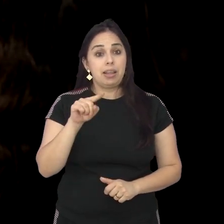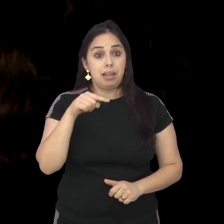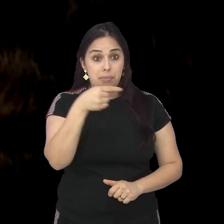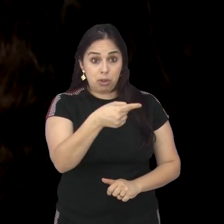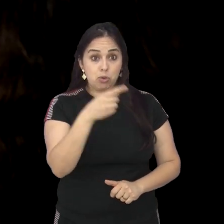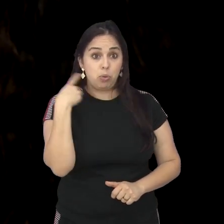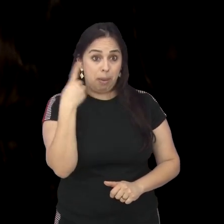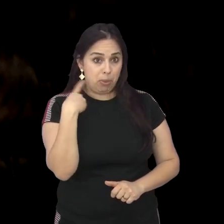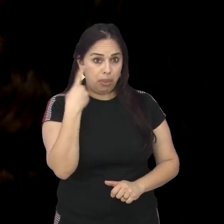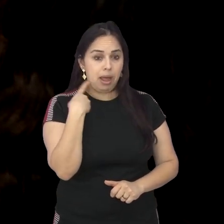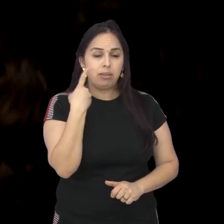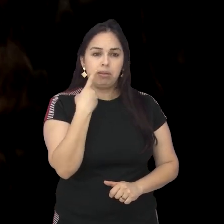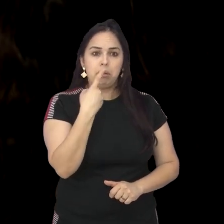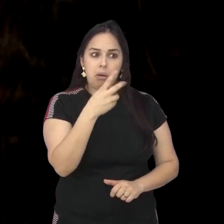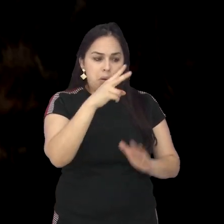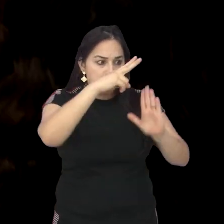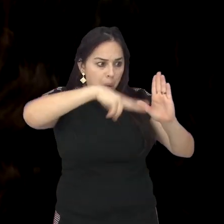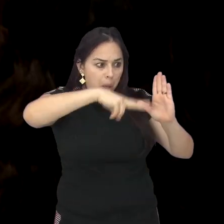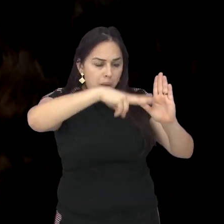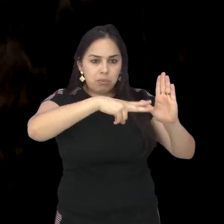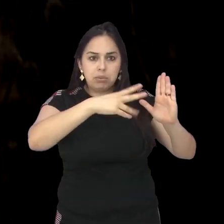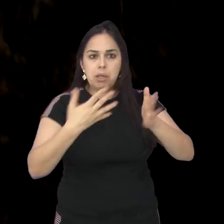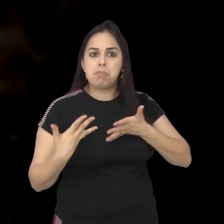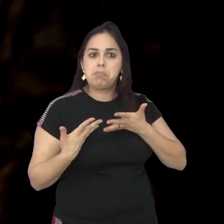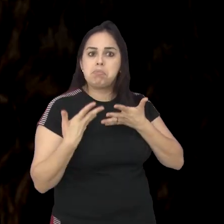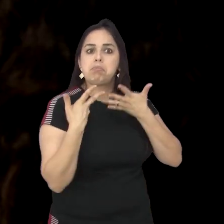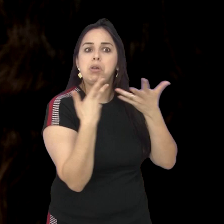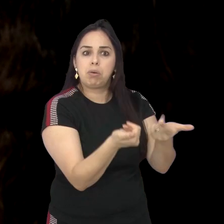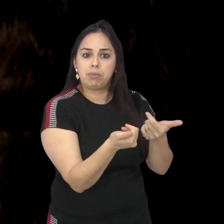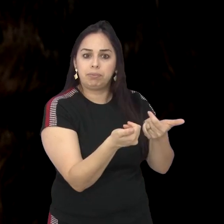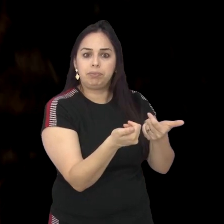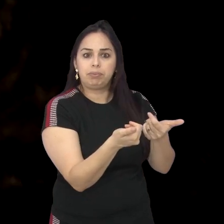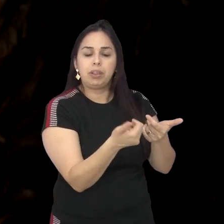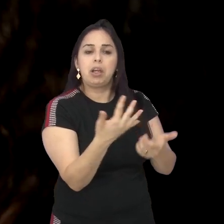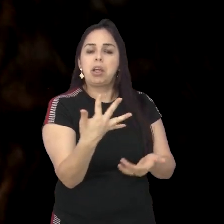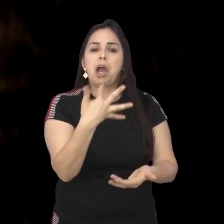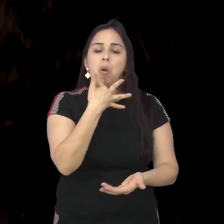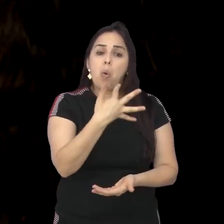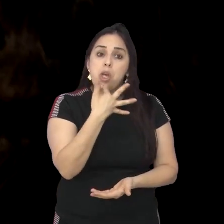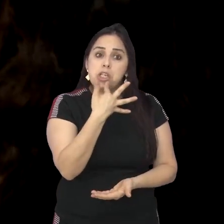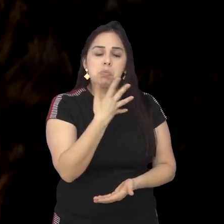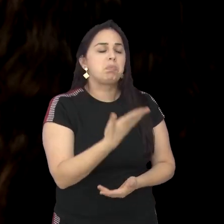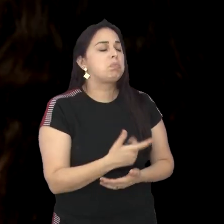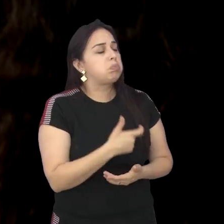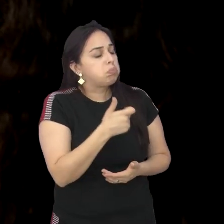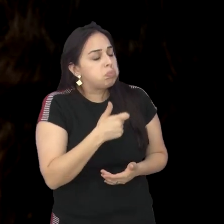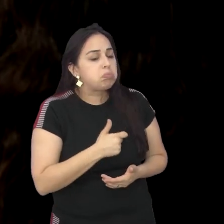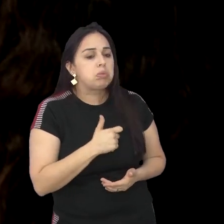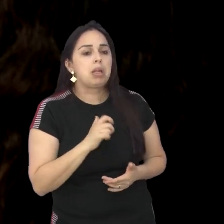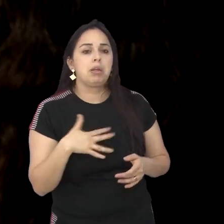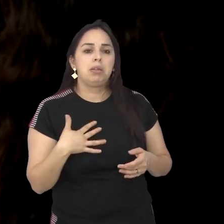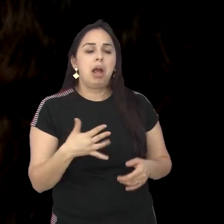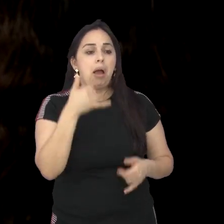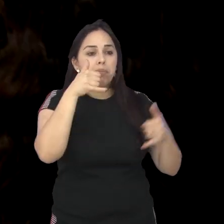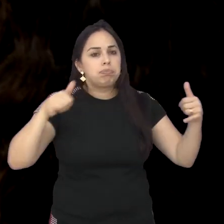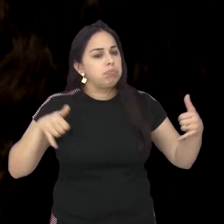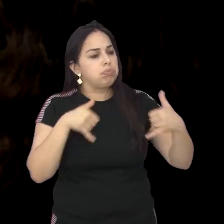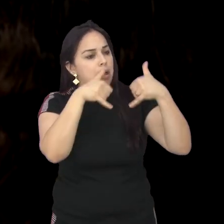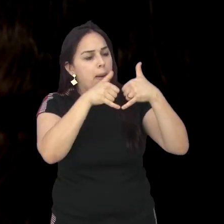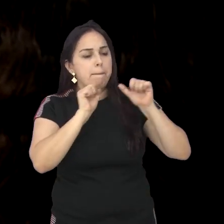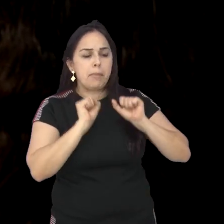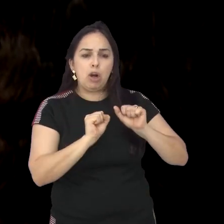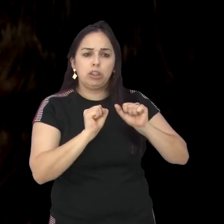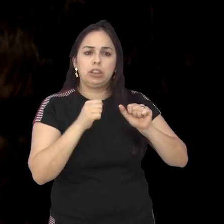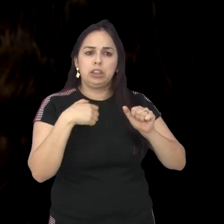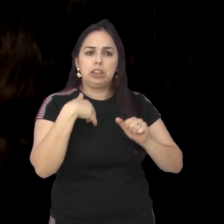deputado leu e falou assim, gente, traz essa moça aqui. Quero conhecer. Que legal. Aí eles me ligaram, falaram, você